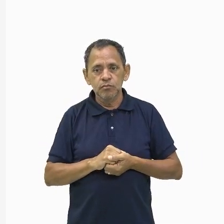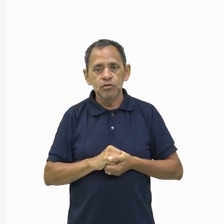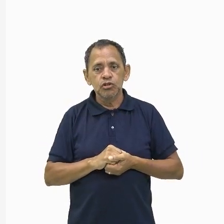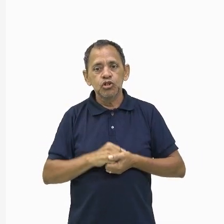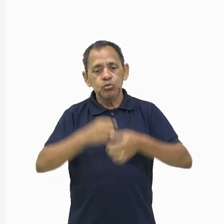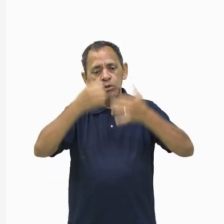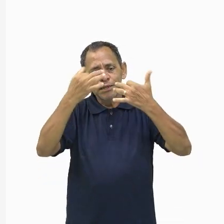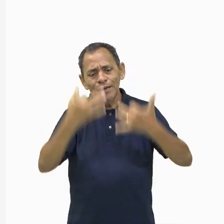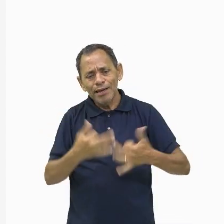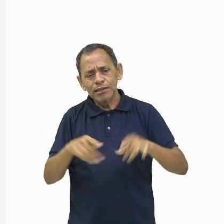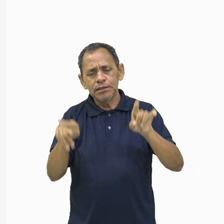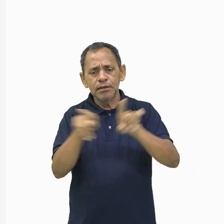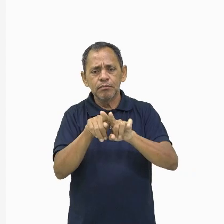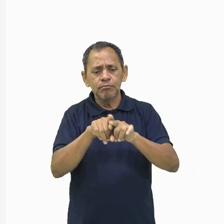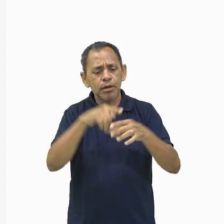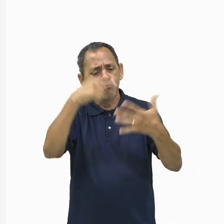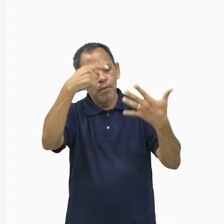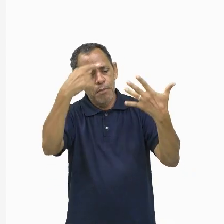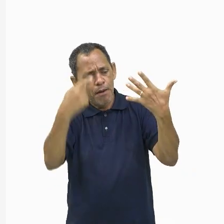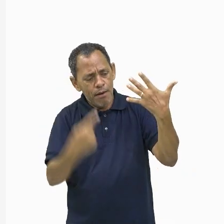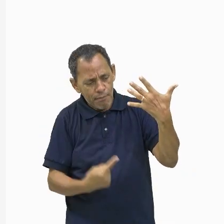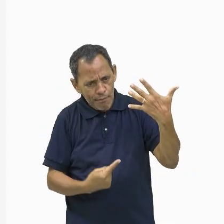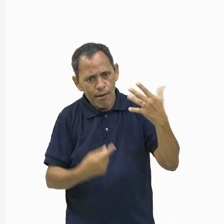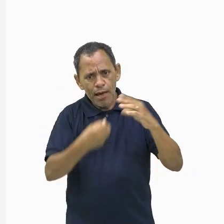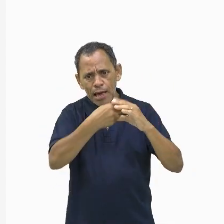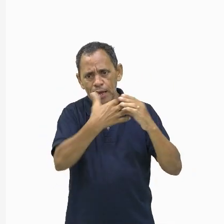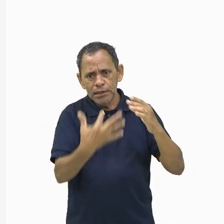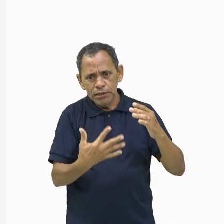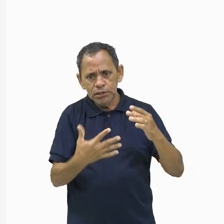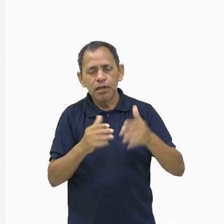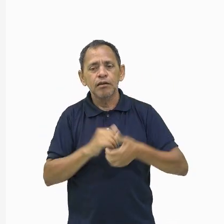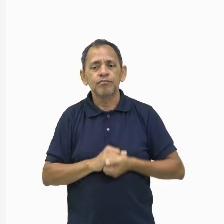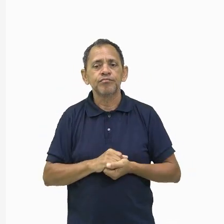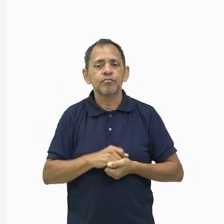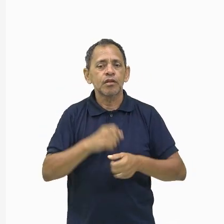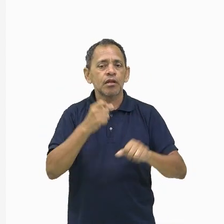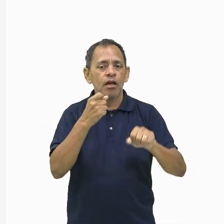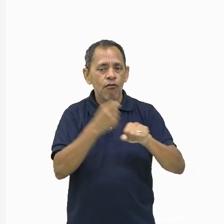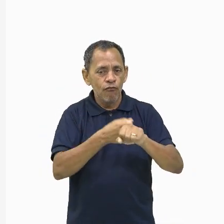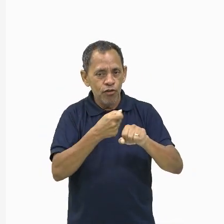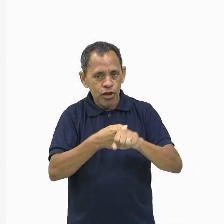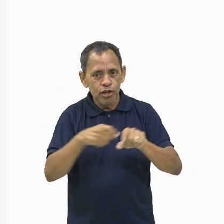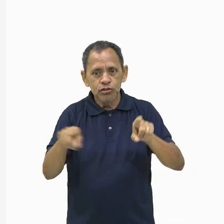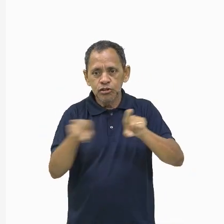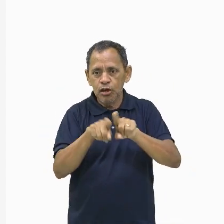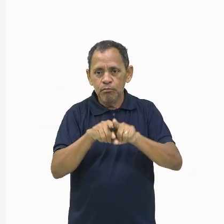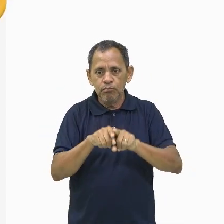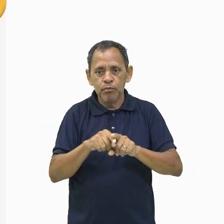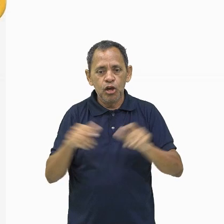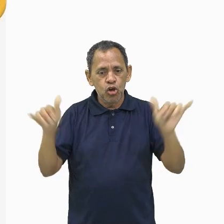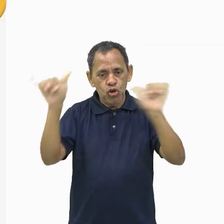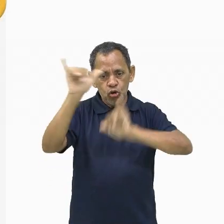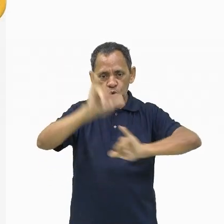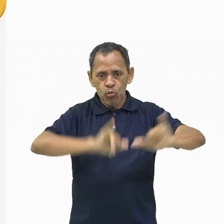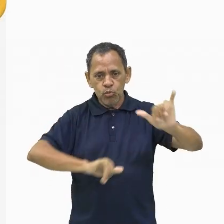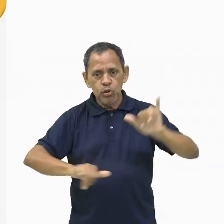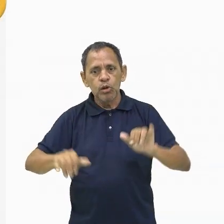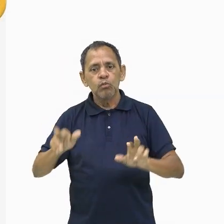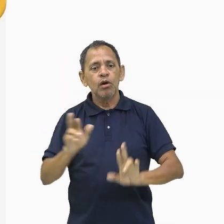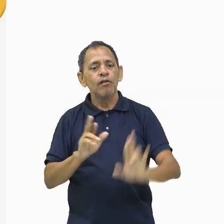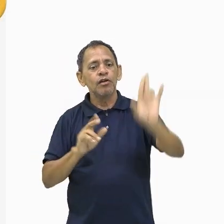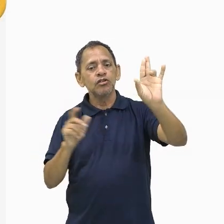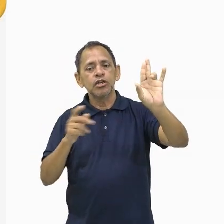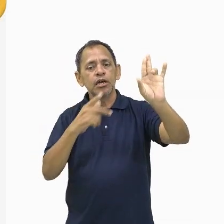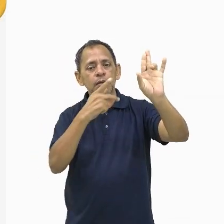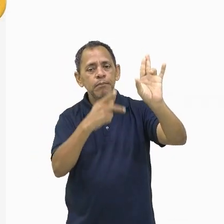aqui das características físico-químicas referente ao pH, tá bom?